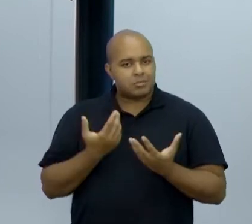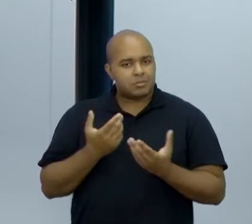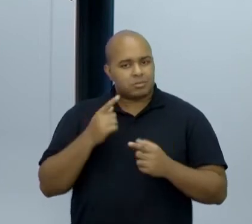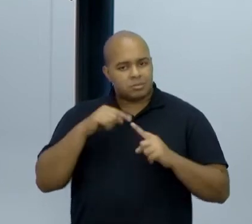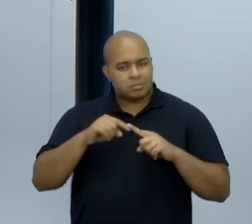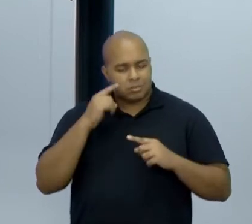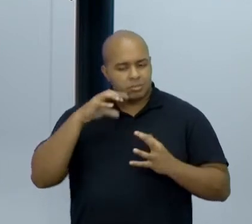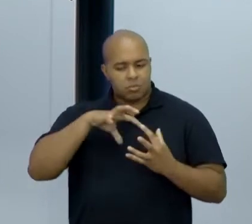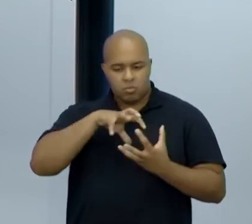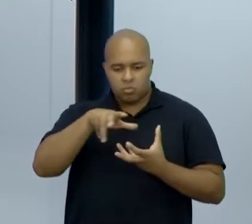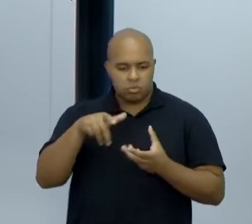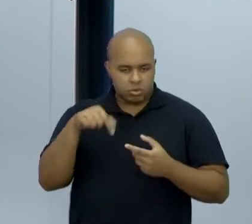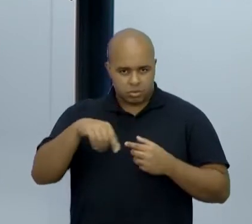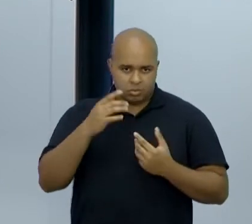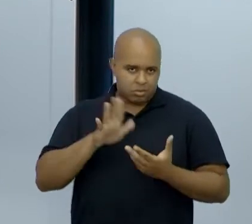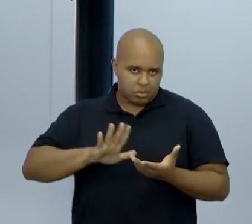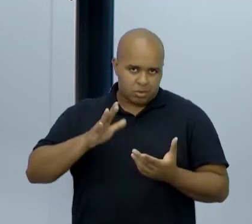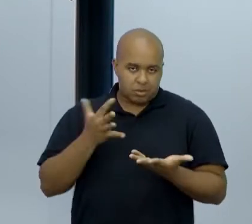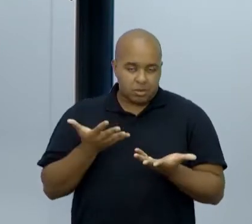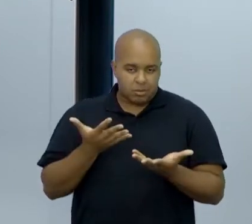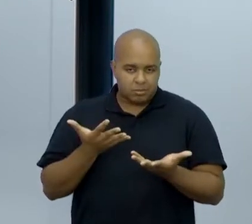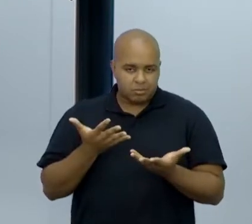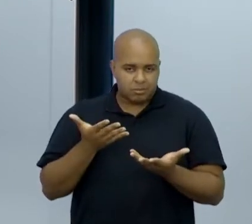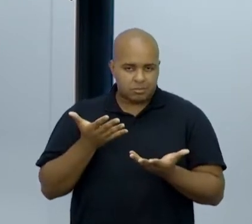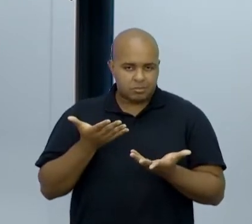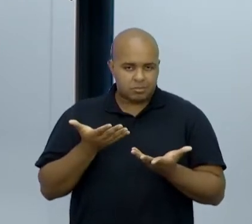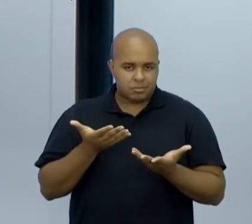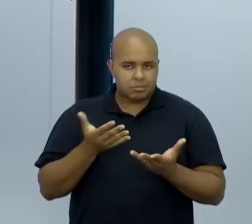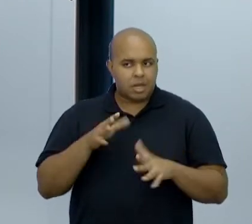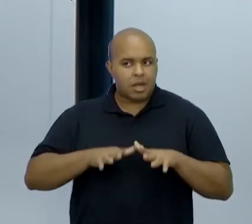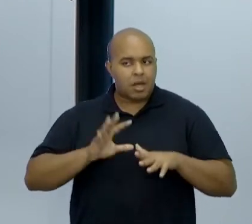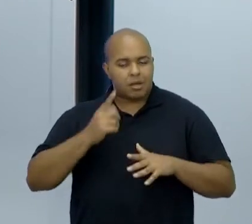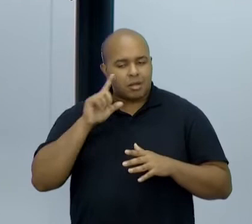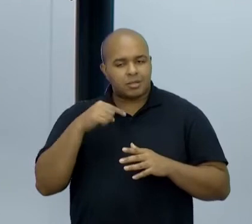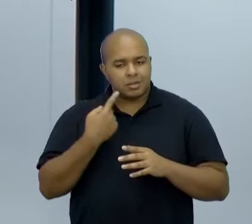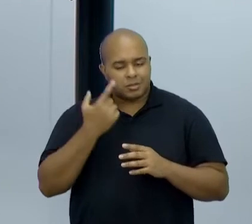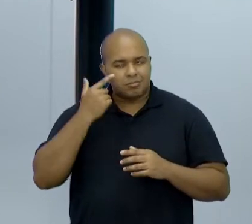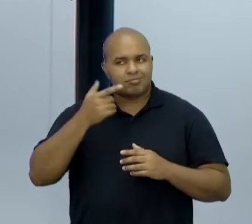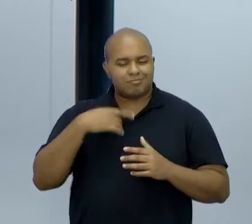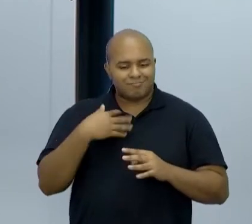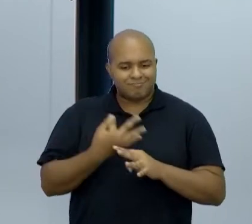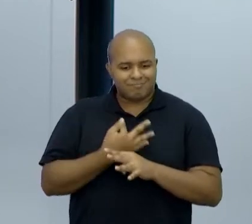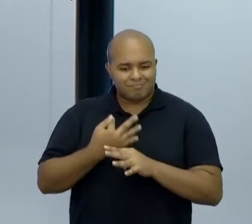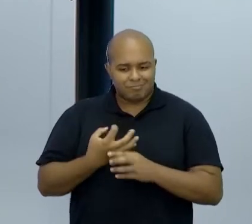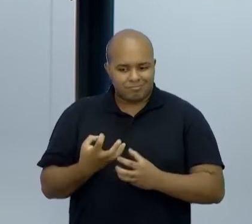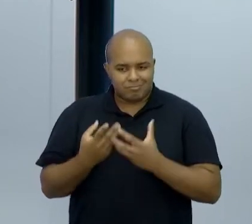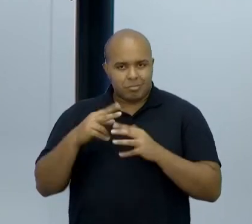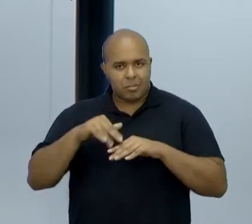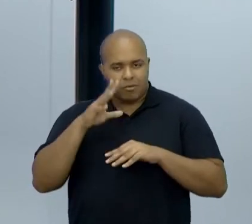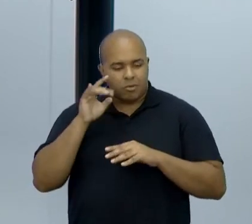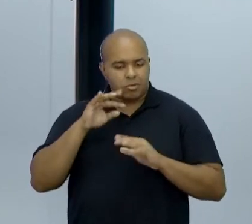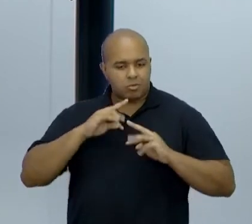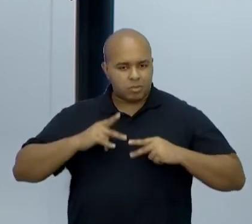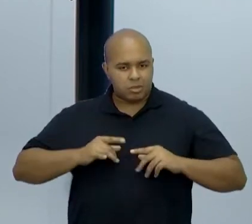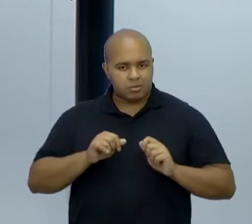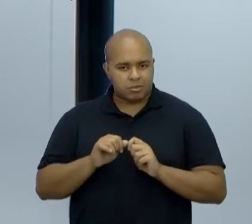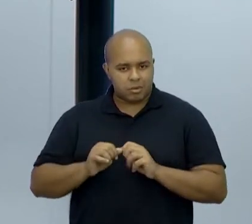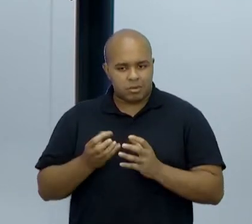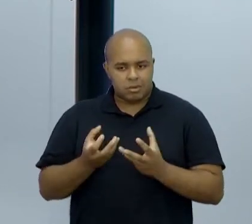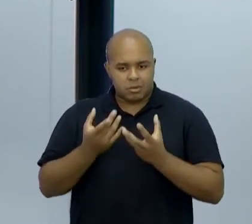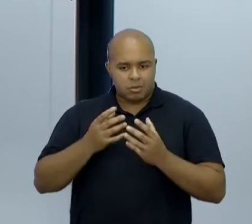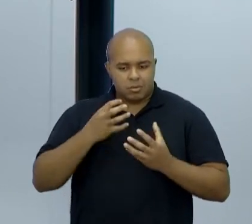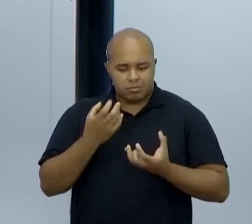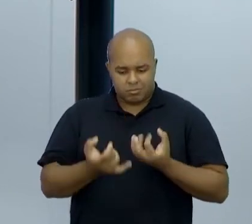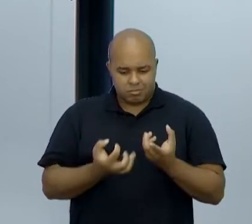No planeta Terra. E aí, de repente, a gente intensifica com essas ações humanas, né? Queima